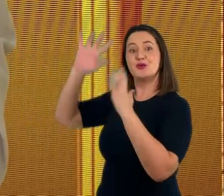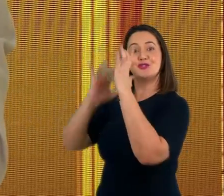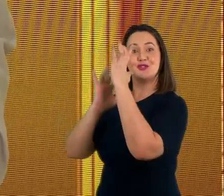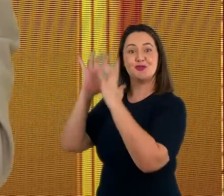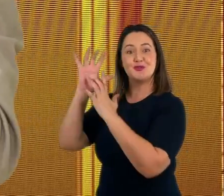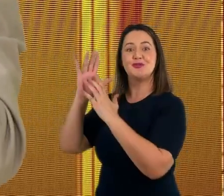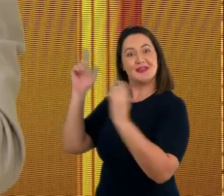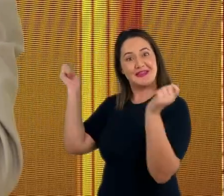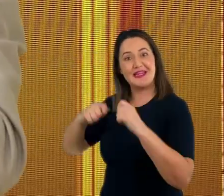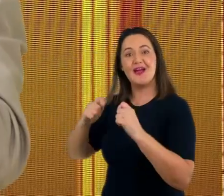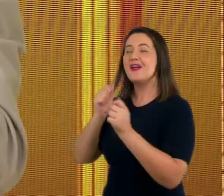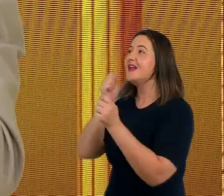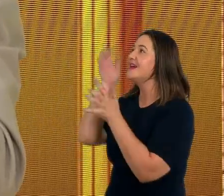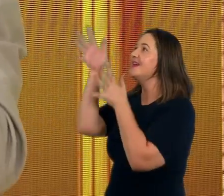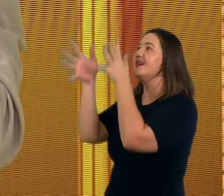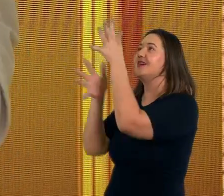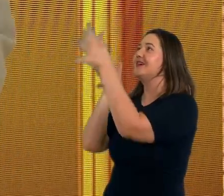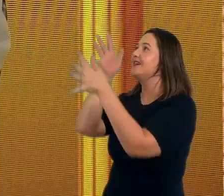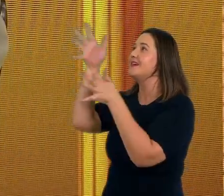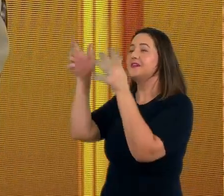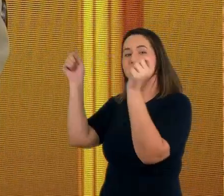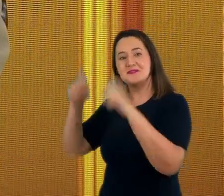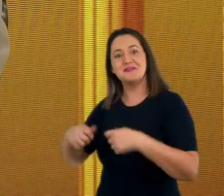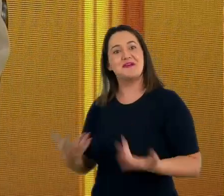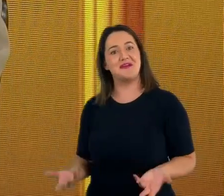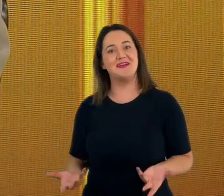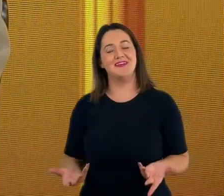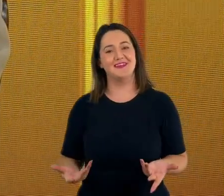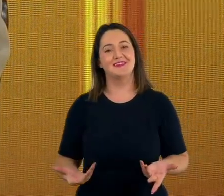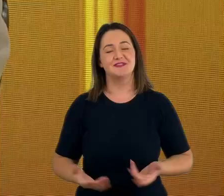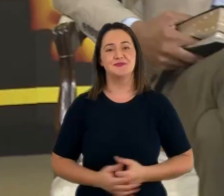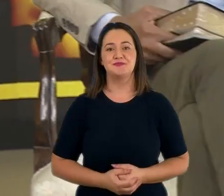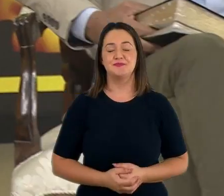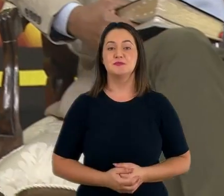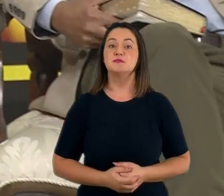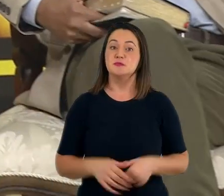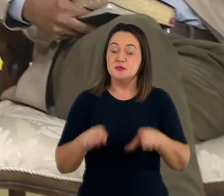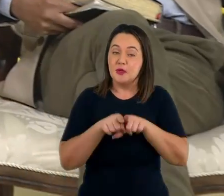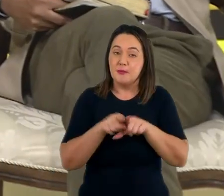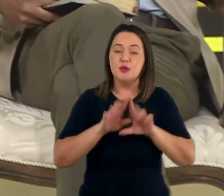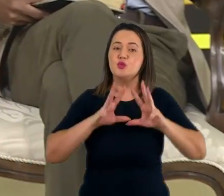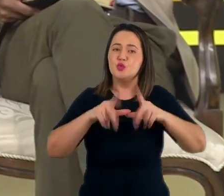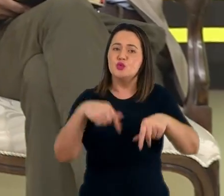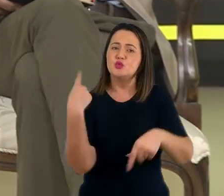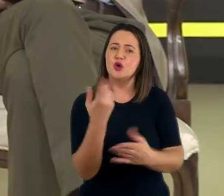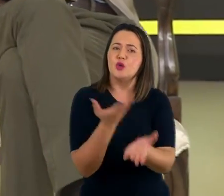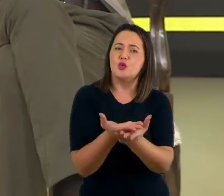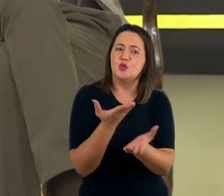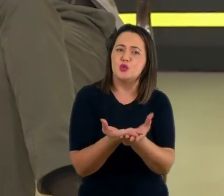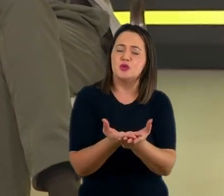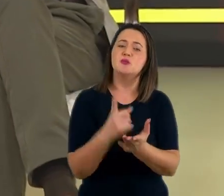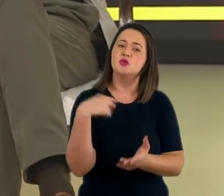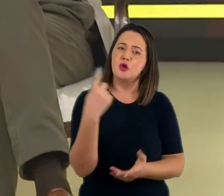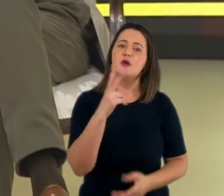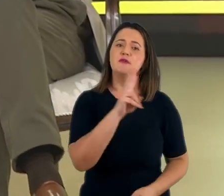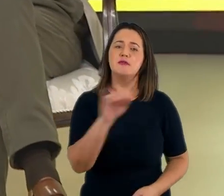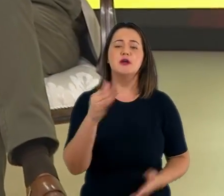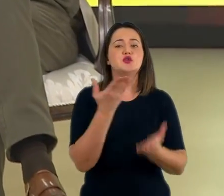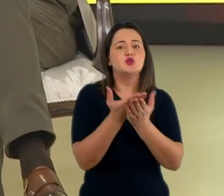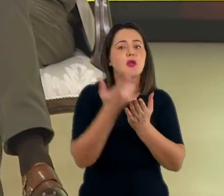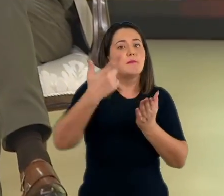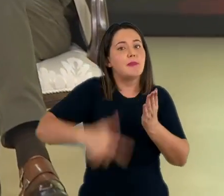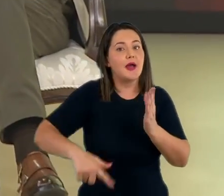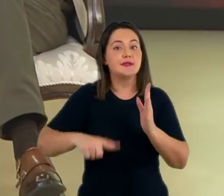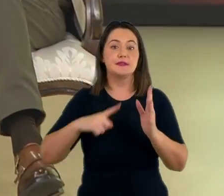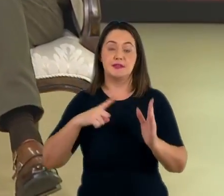serviço de Cristo, dessa vez realizado no santuário celestial. Agora, além de tudo isso que eu mostrei para vocês, nós ainda